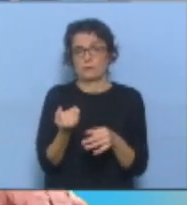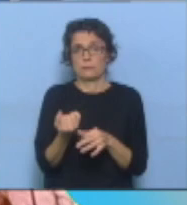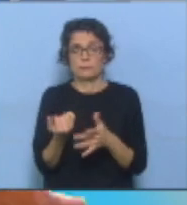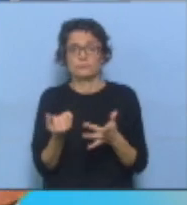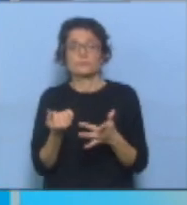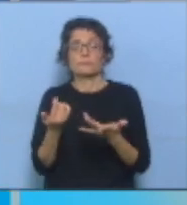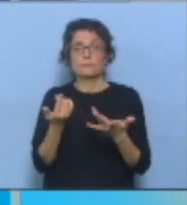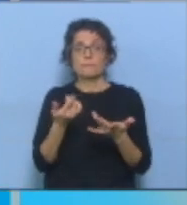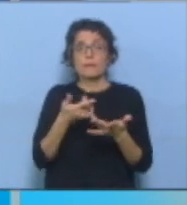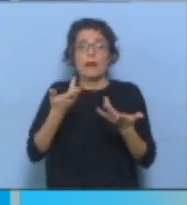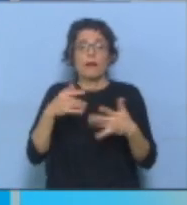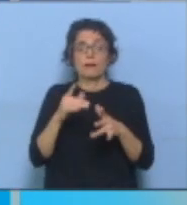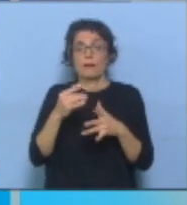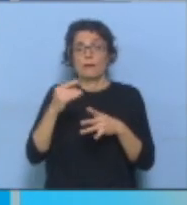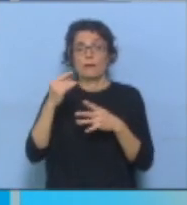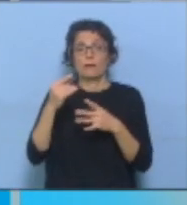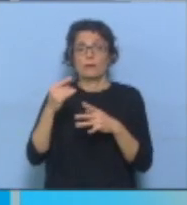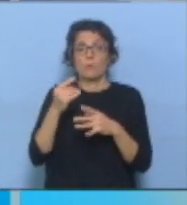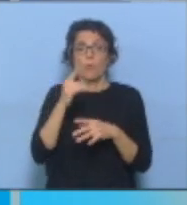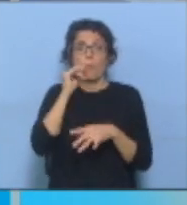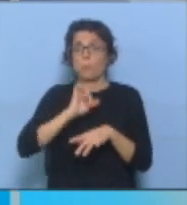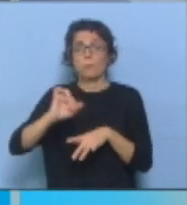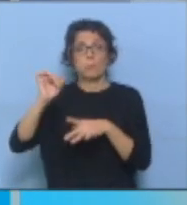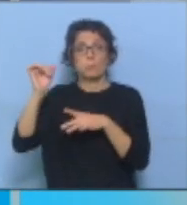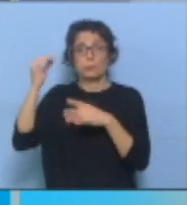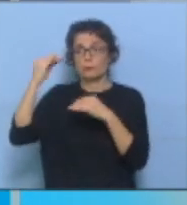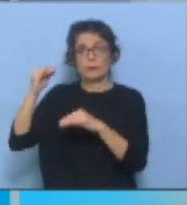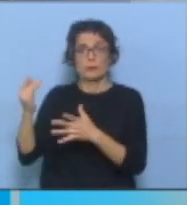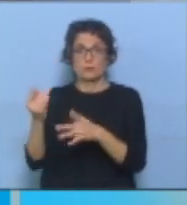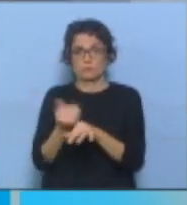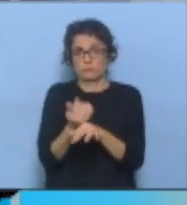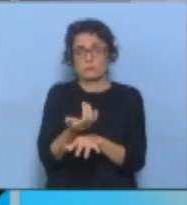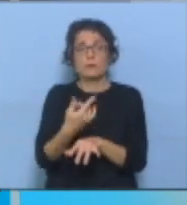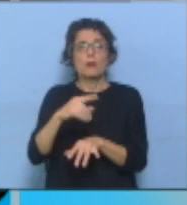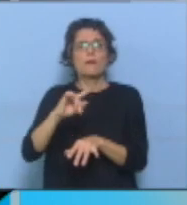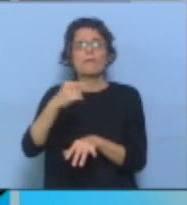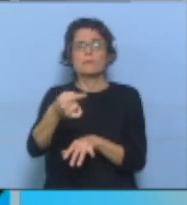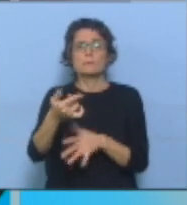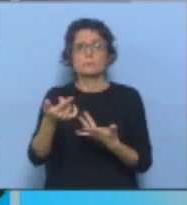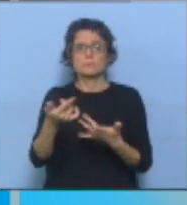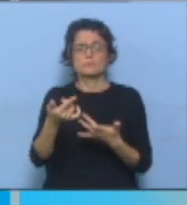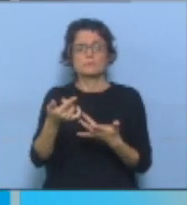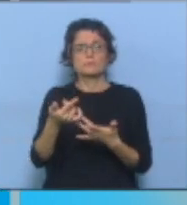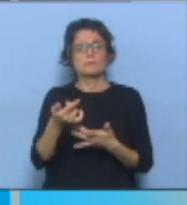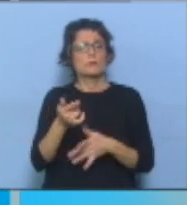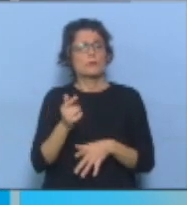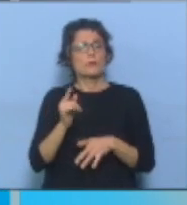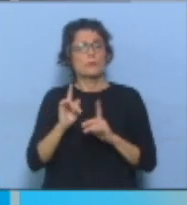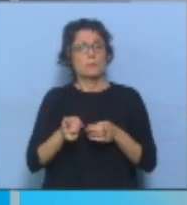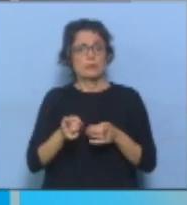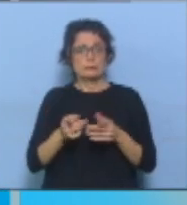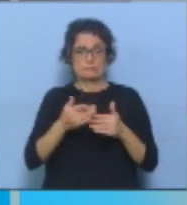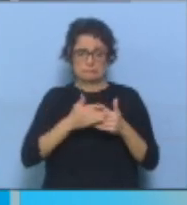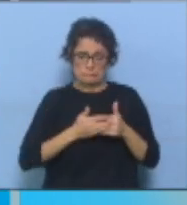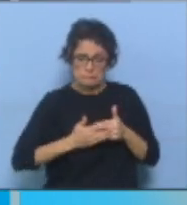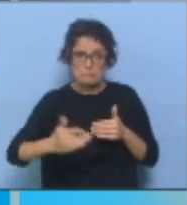profissão, mas em silêncio, não sabe nada, e começa uma vida pública a partir do batismo de